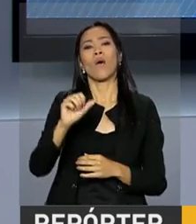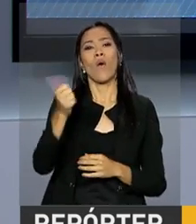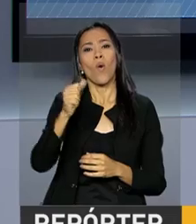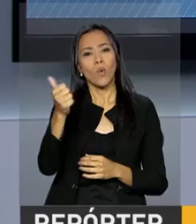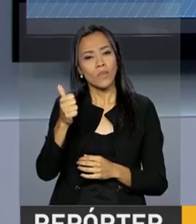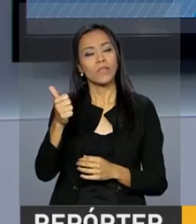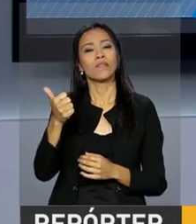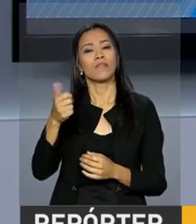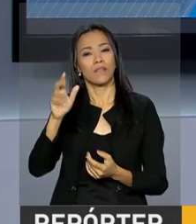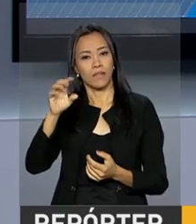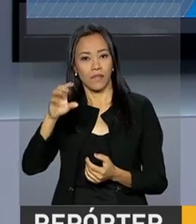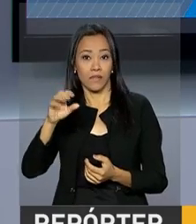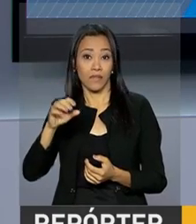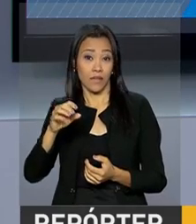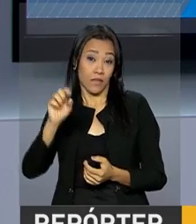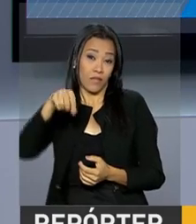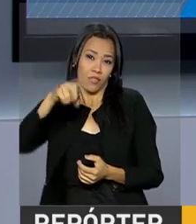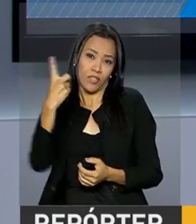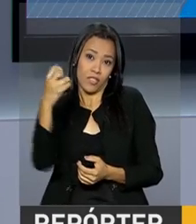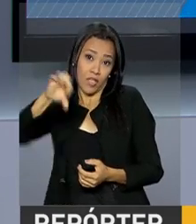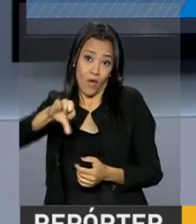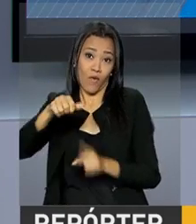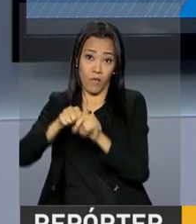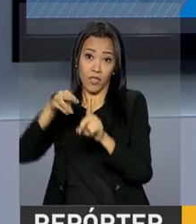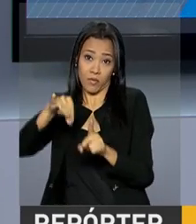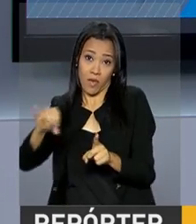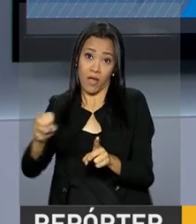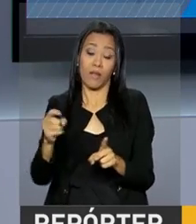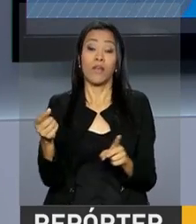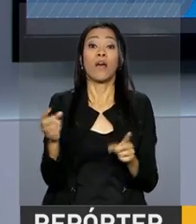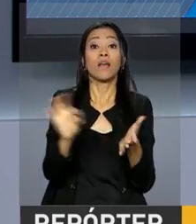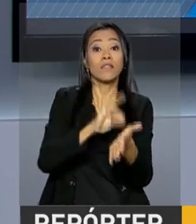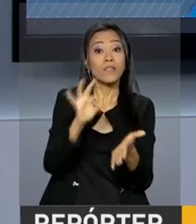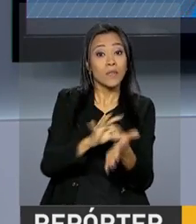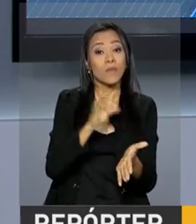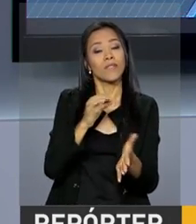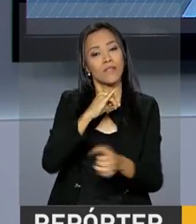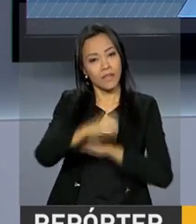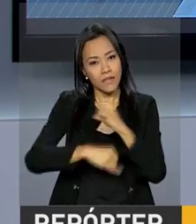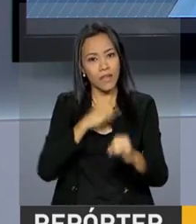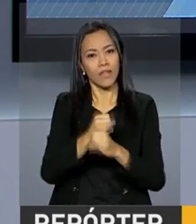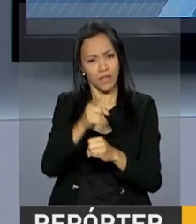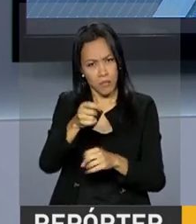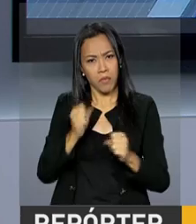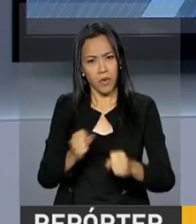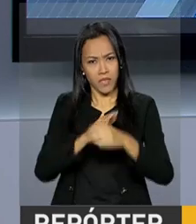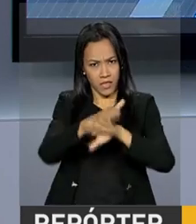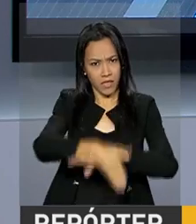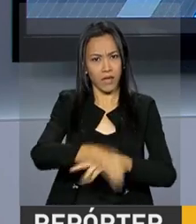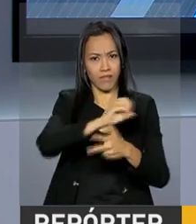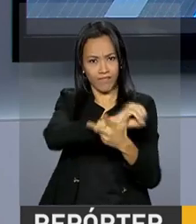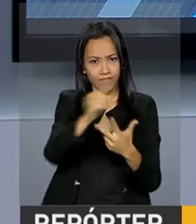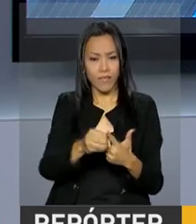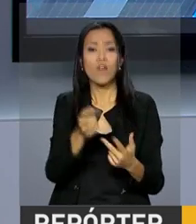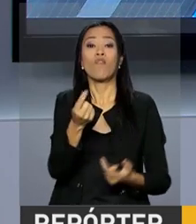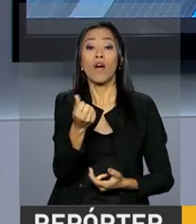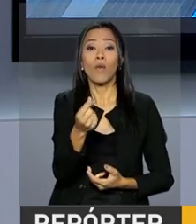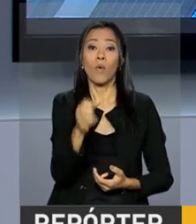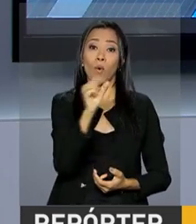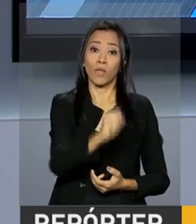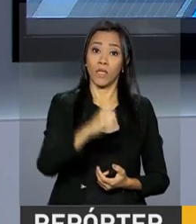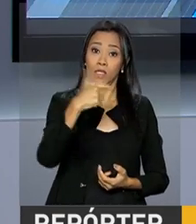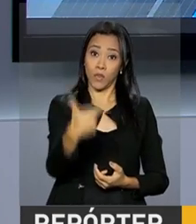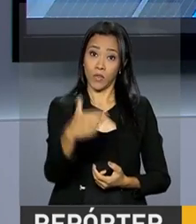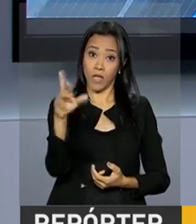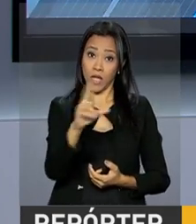23:59 do dia 19 de maio as inscrições devem ser feitas pela internet no site do Enem a taxa de R 82